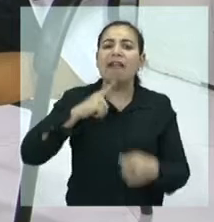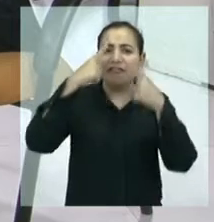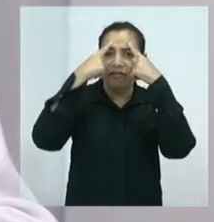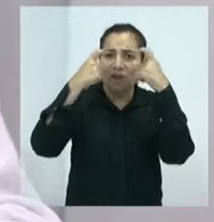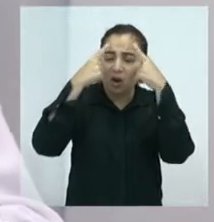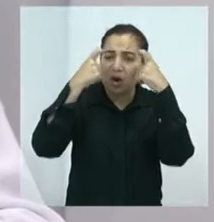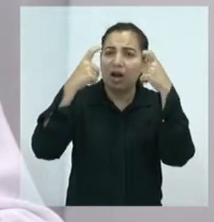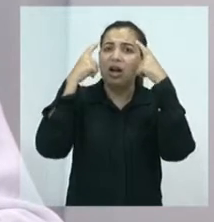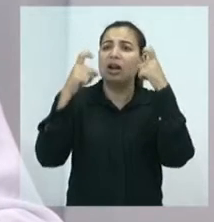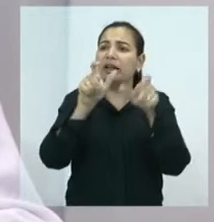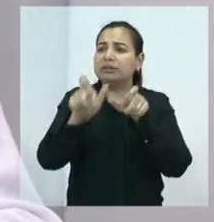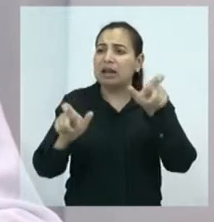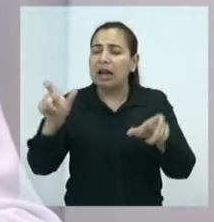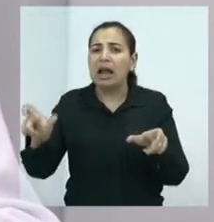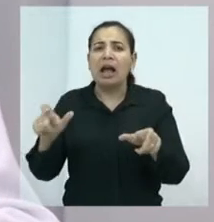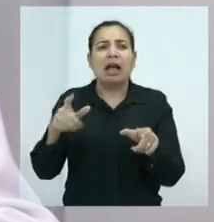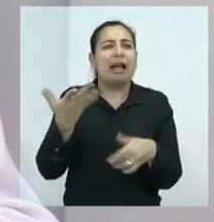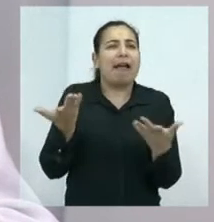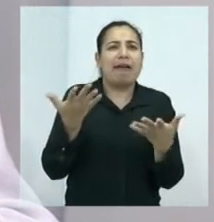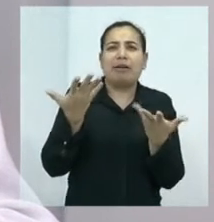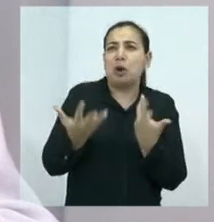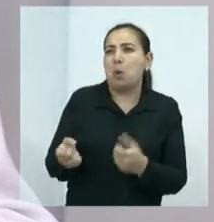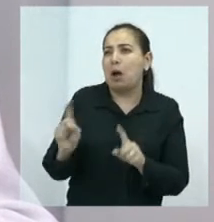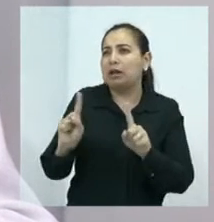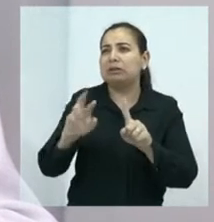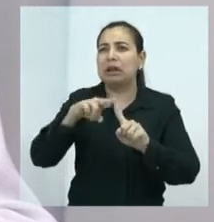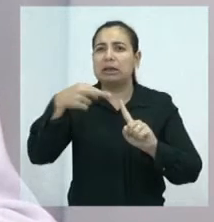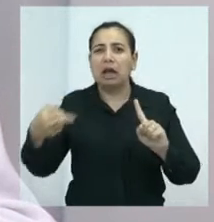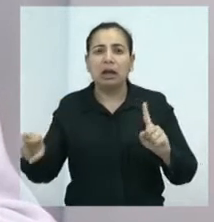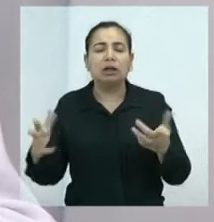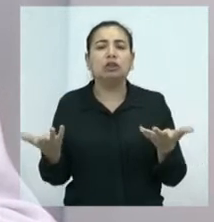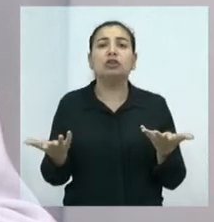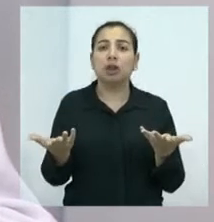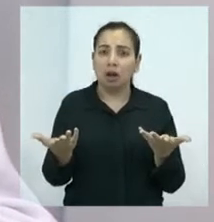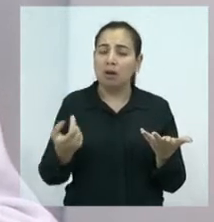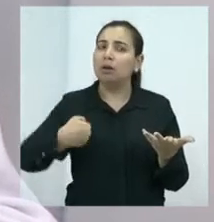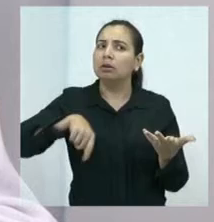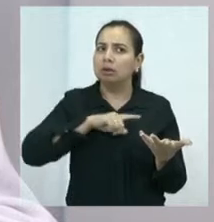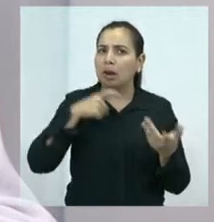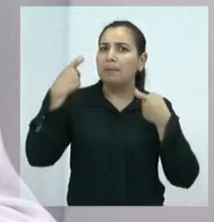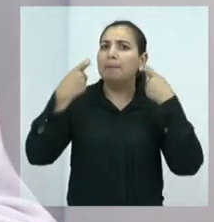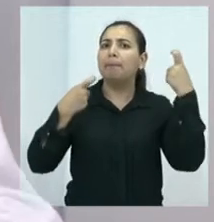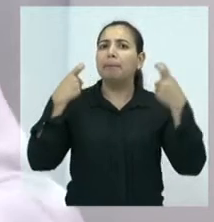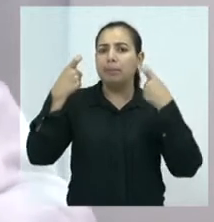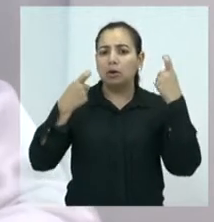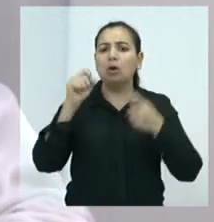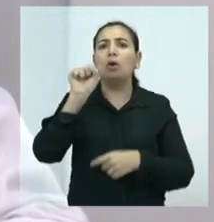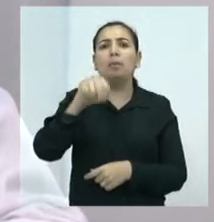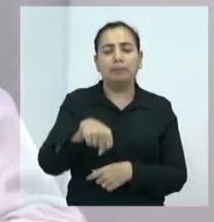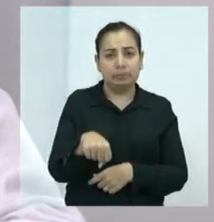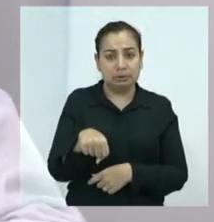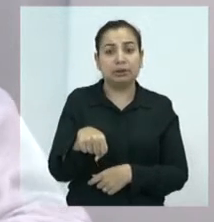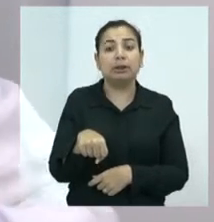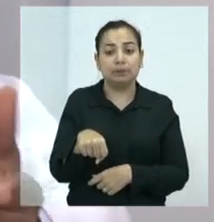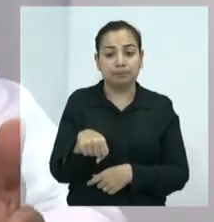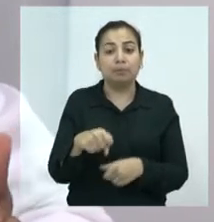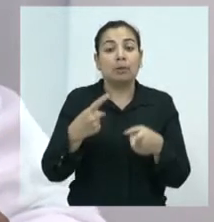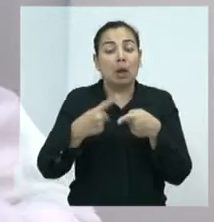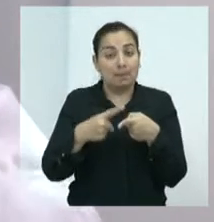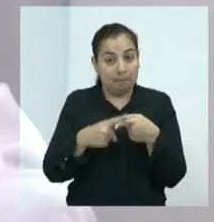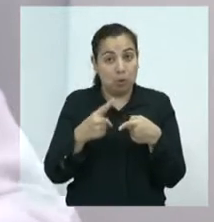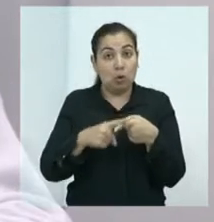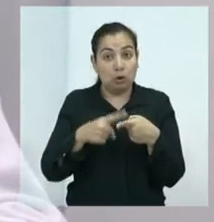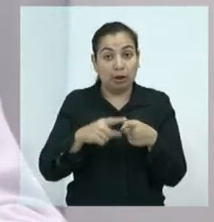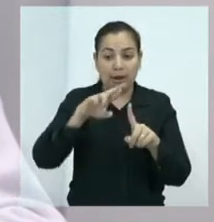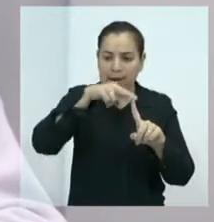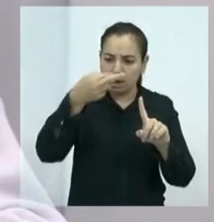É os crimes de intolerância religiosa, que é uma coisa que nos preocupa profundamente, porque já foi reconhecido que a religião é